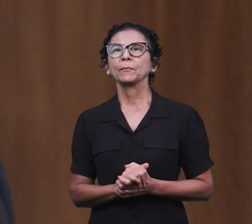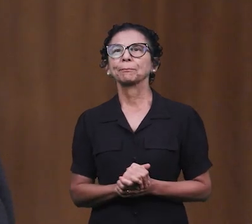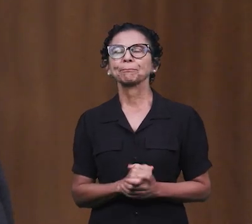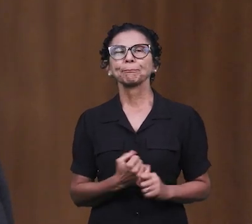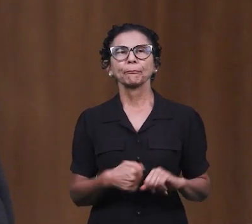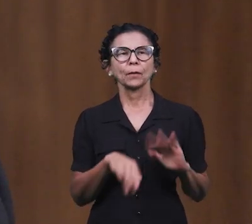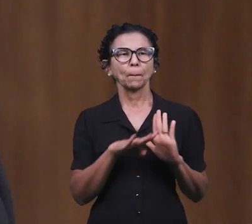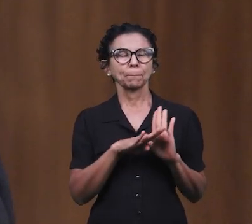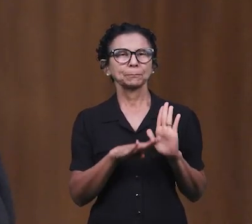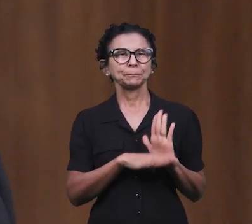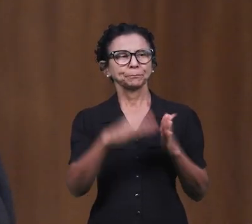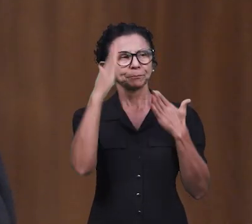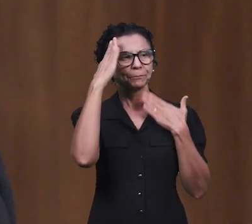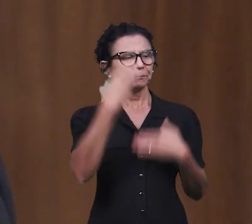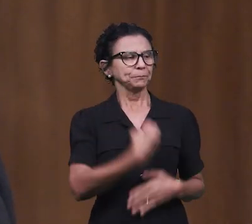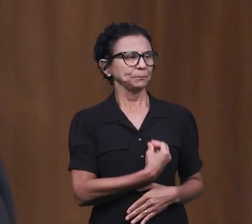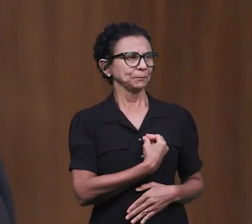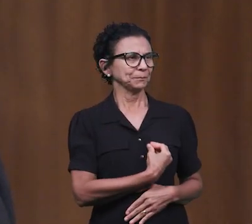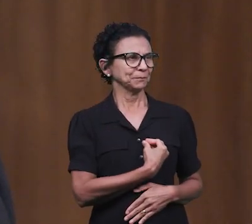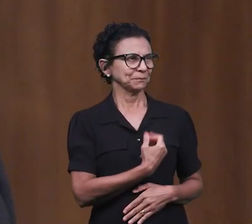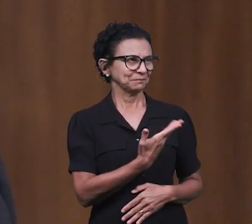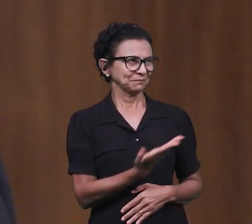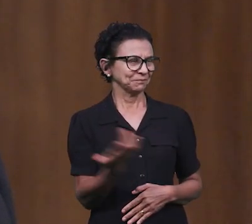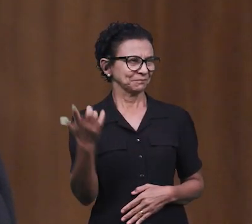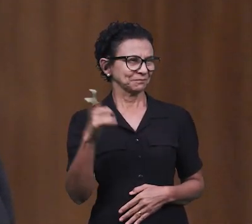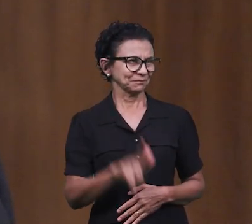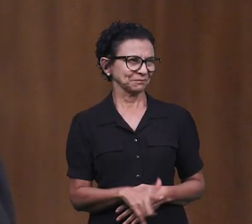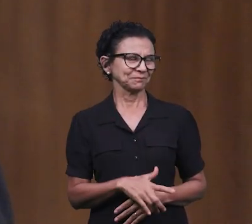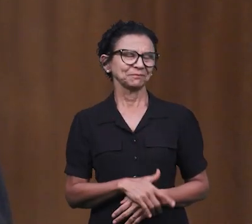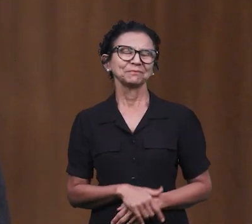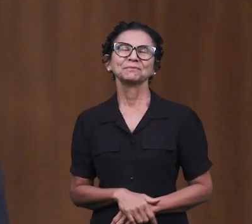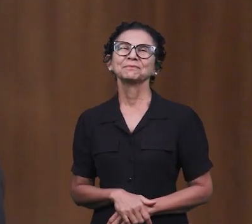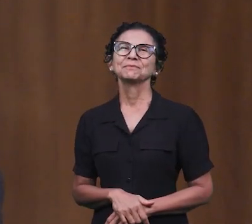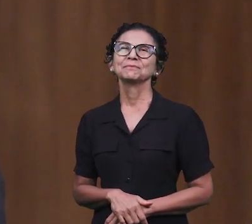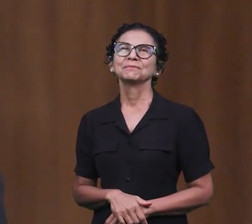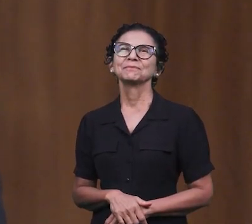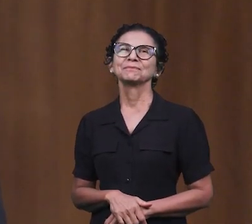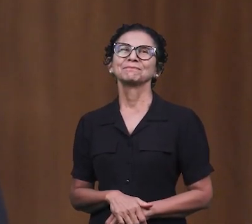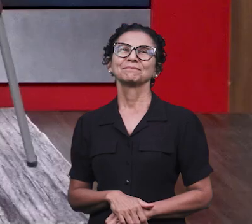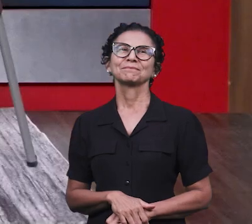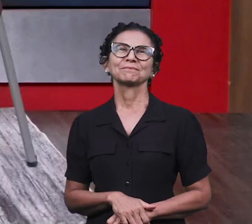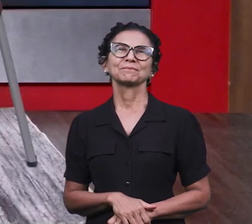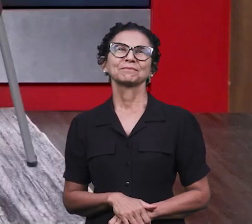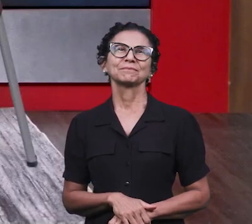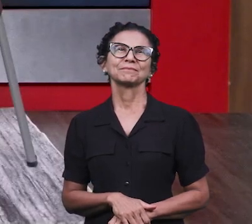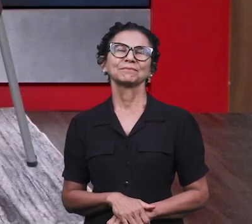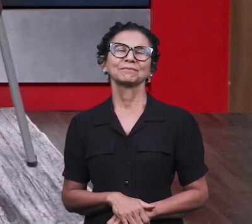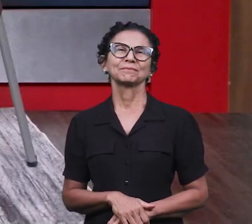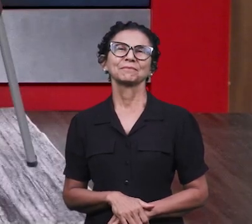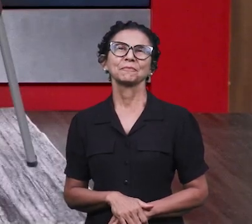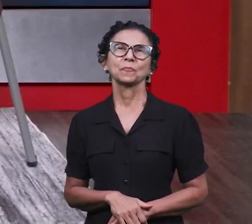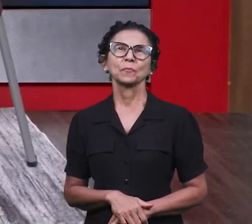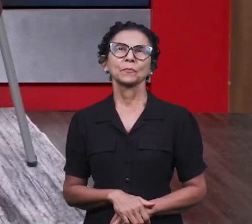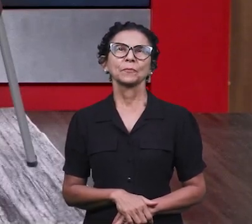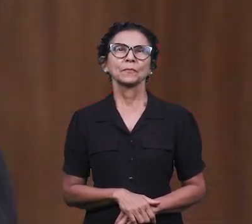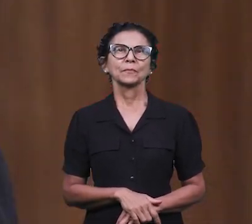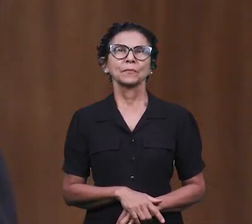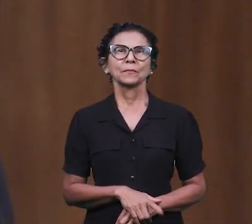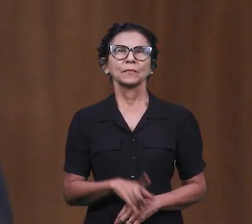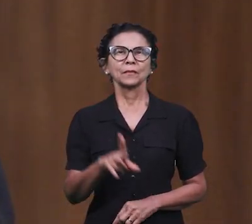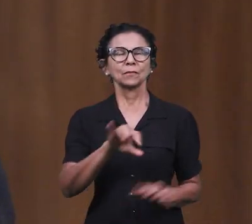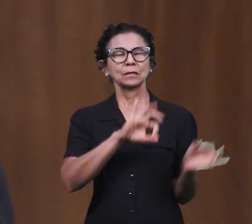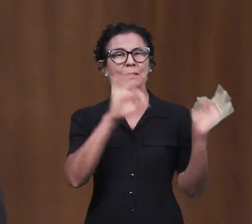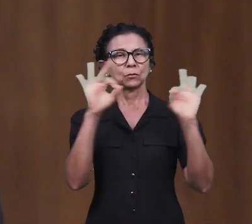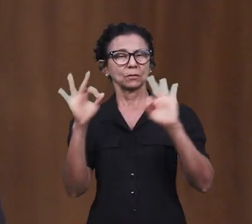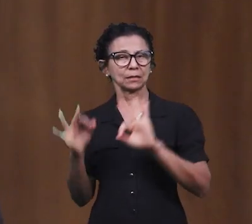Agradecer a presença do Marcos aqui mais uma vez, que veio aqui nos prestigiar e participar do programa. Uma honra para mim. E você que nos assiste, o